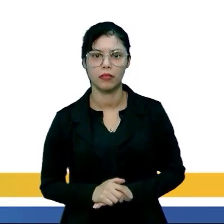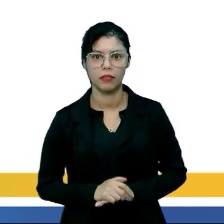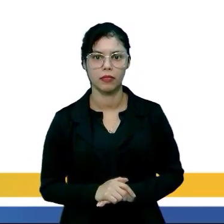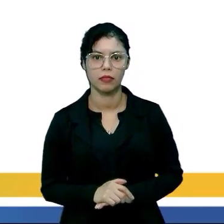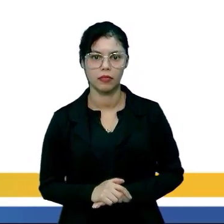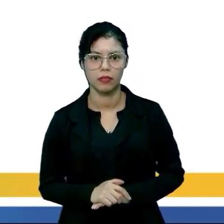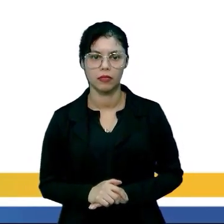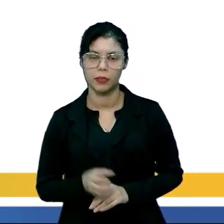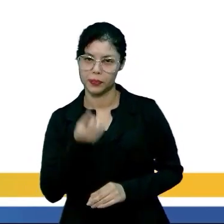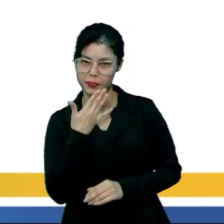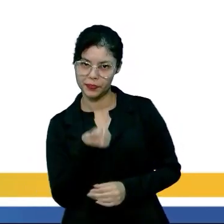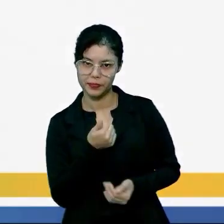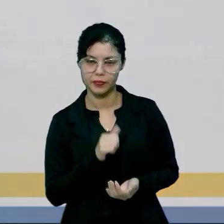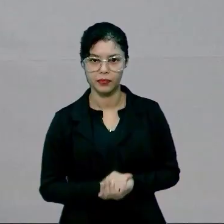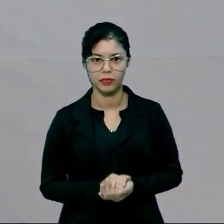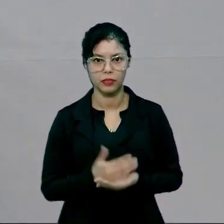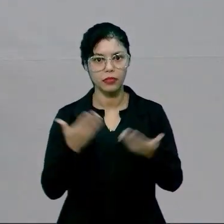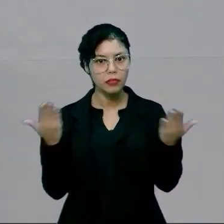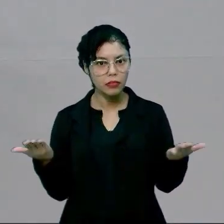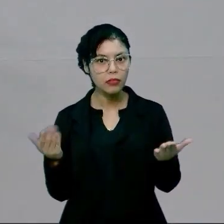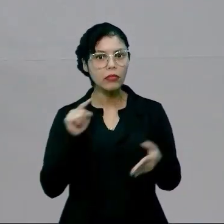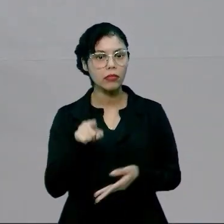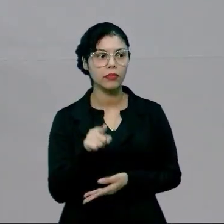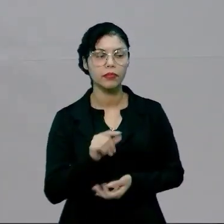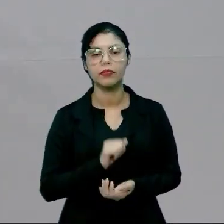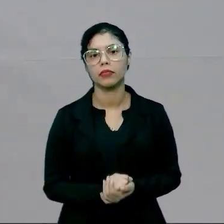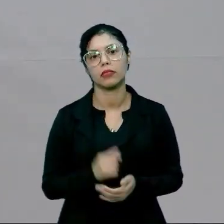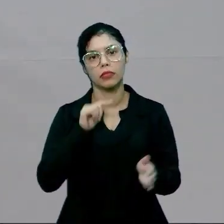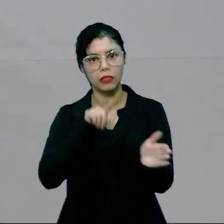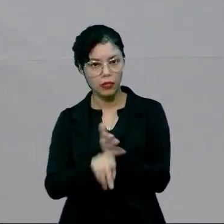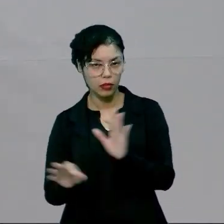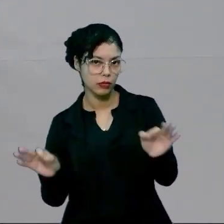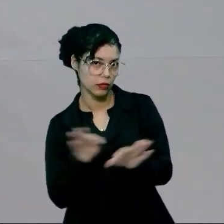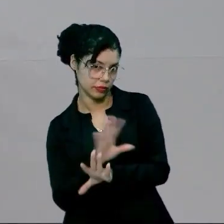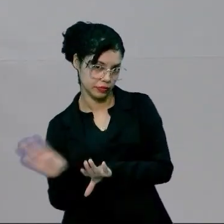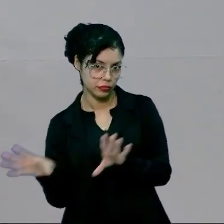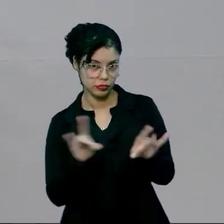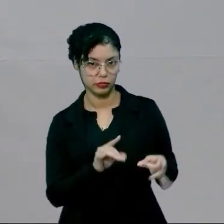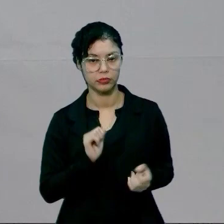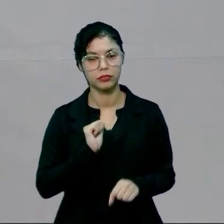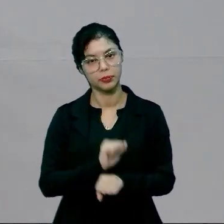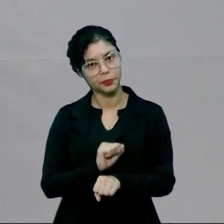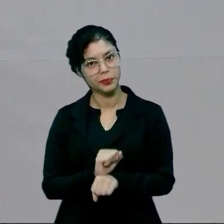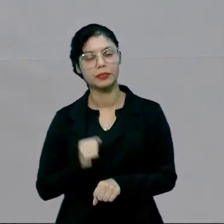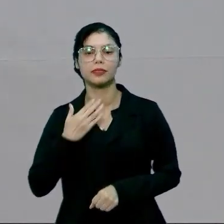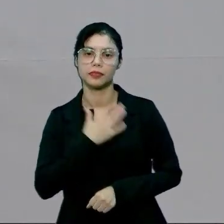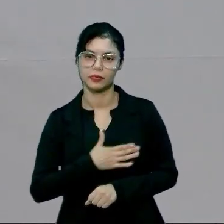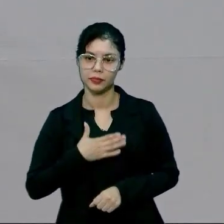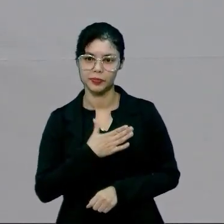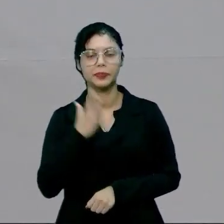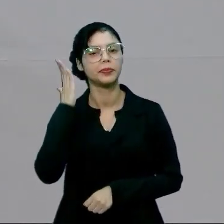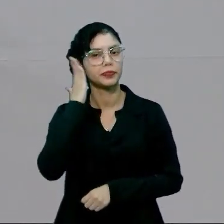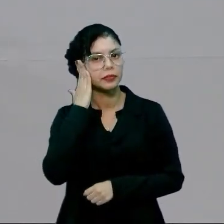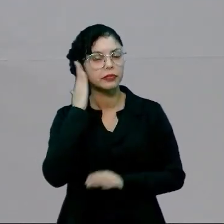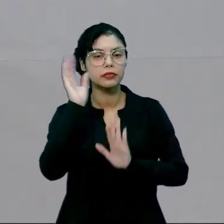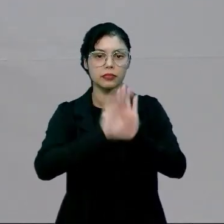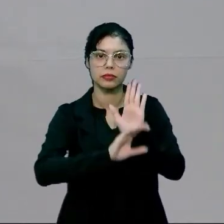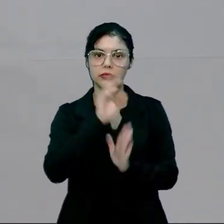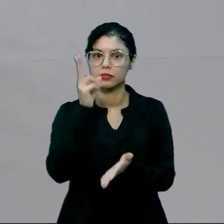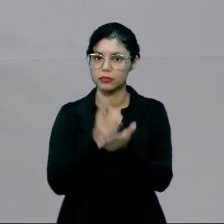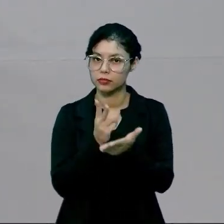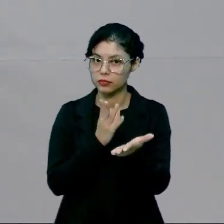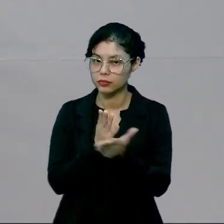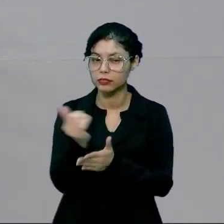alternativa D, tá? Então, pessoal, é desse jeito, né, que as questões acabam vindo. Espero que vocês tenham entendido o conteúdo.